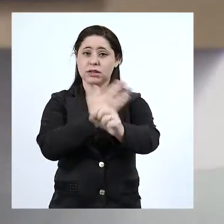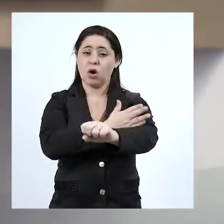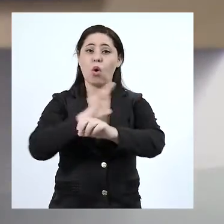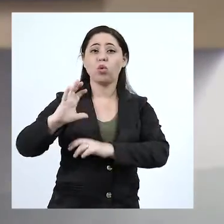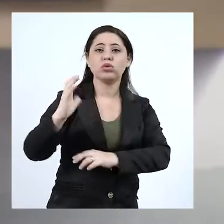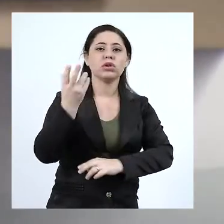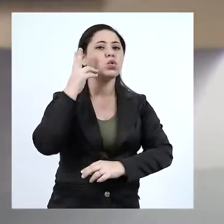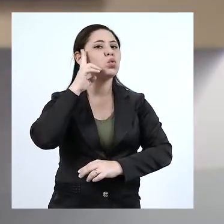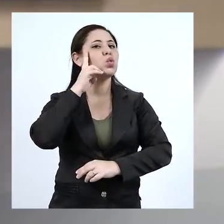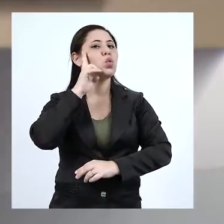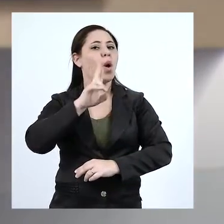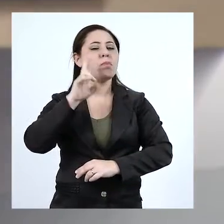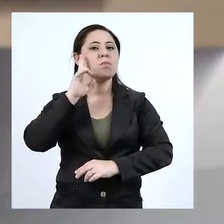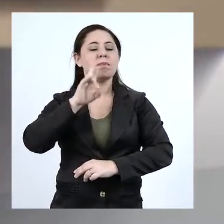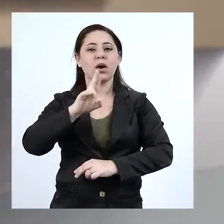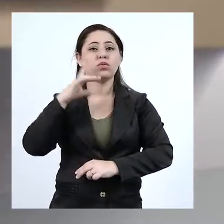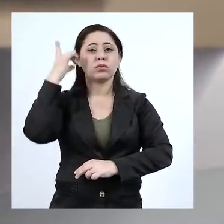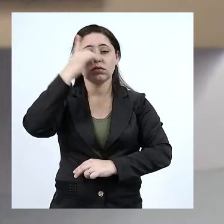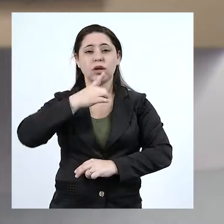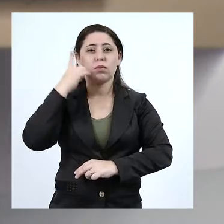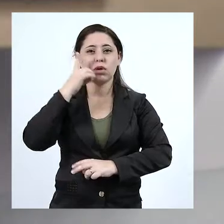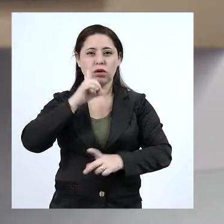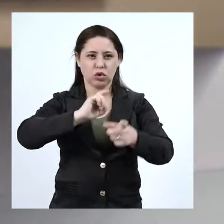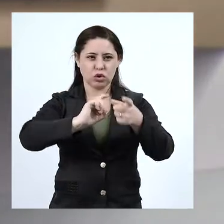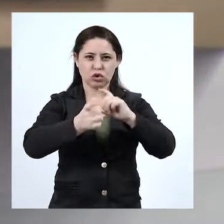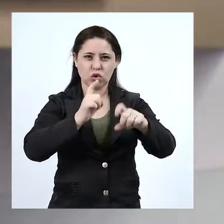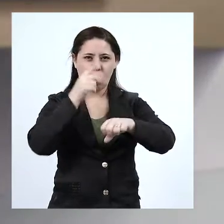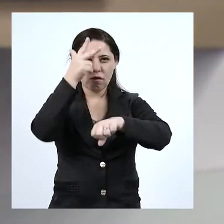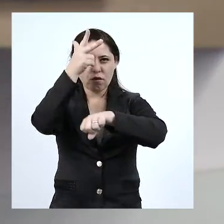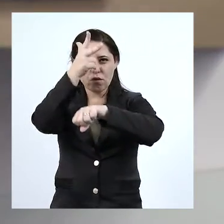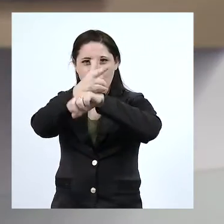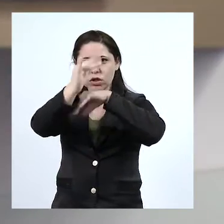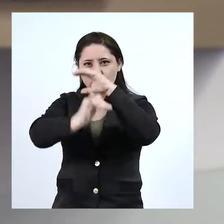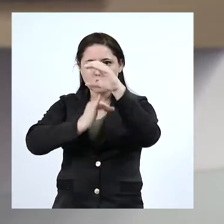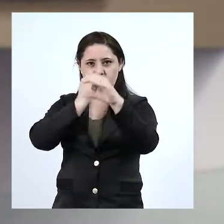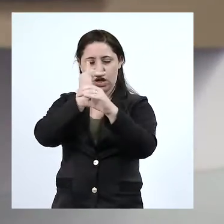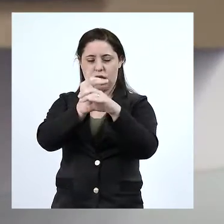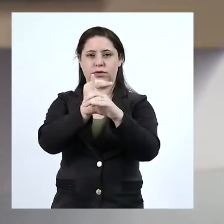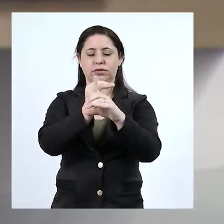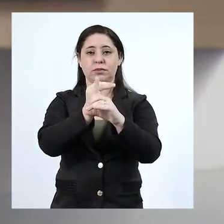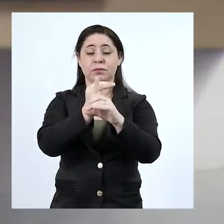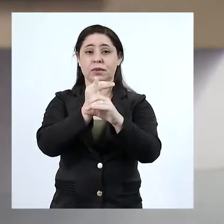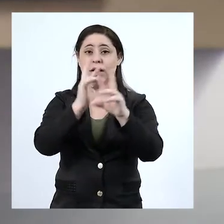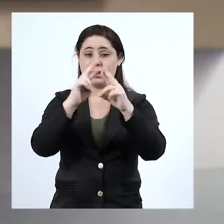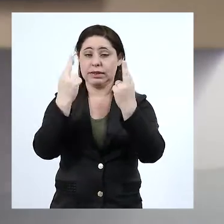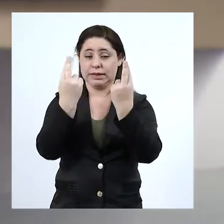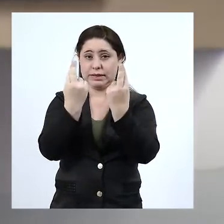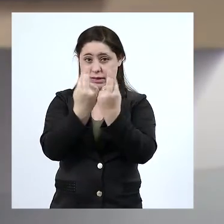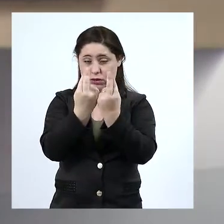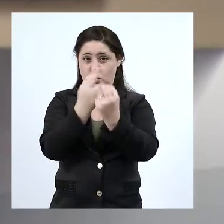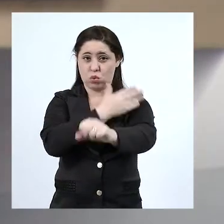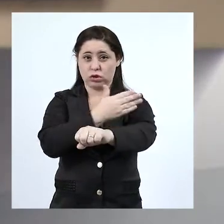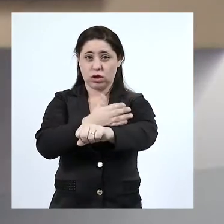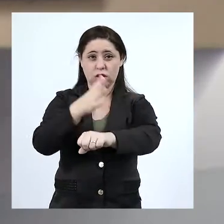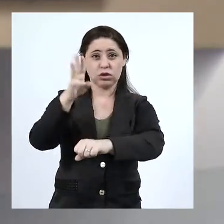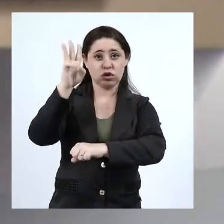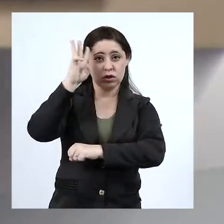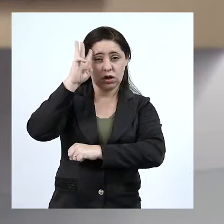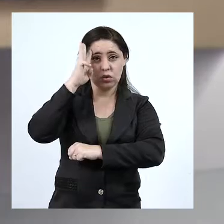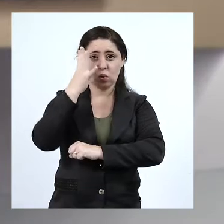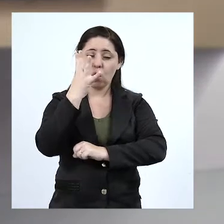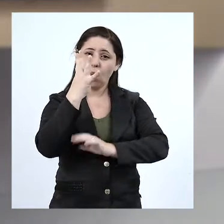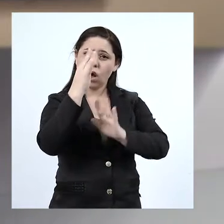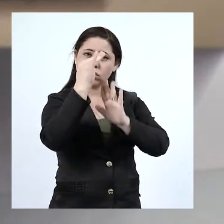sessões seguem acontecendo normalmente, com os deputados reunindo-se por meio de videoconferência. Na sessão de